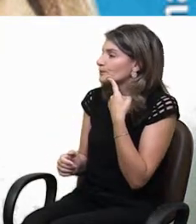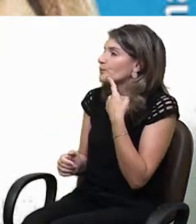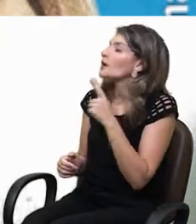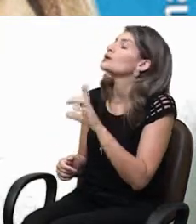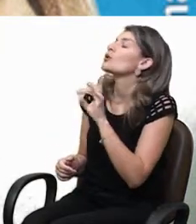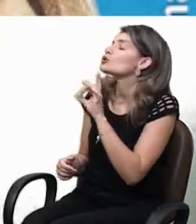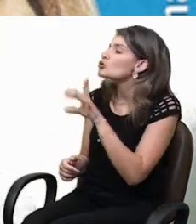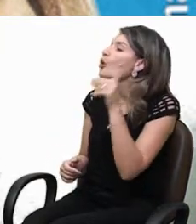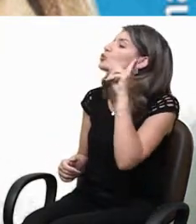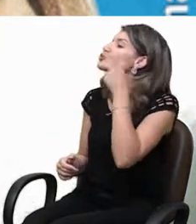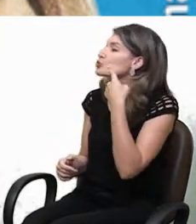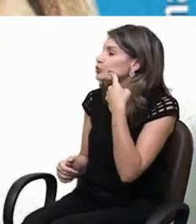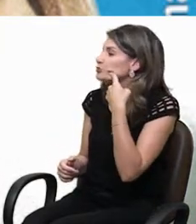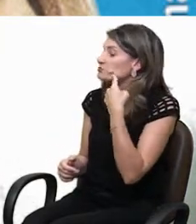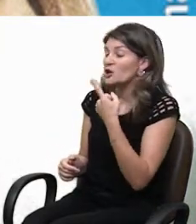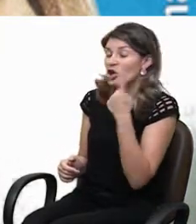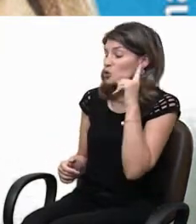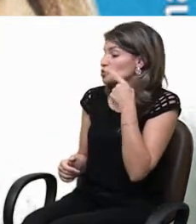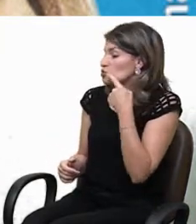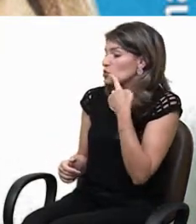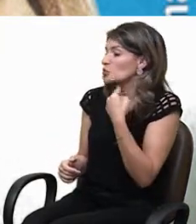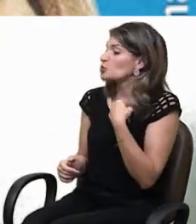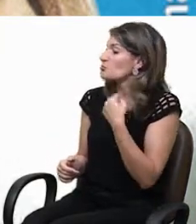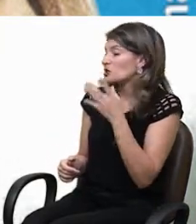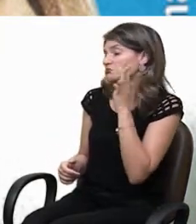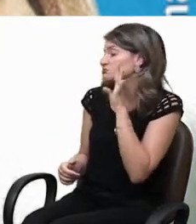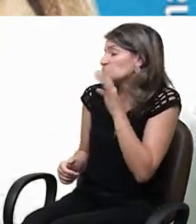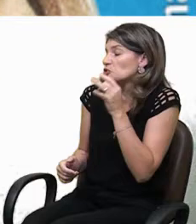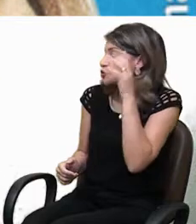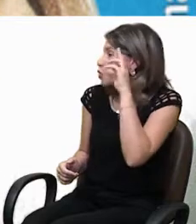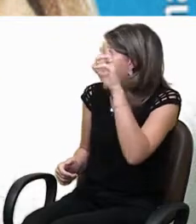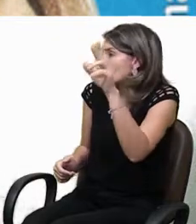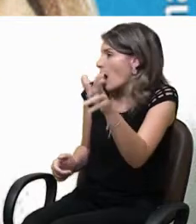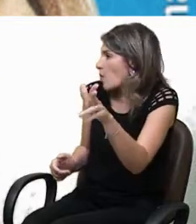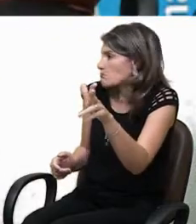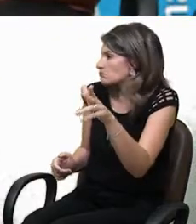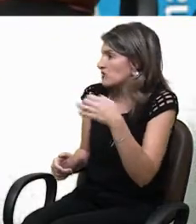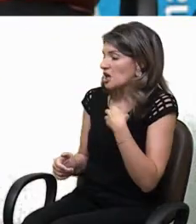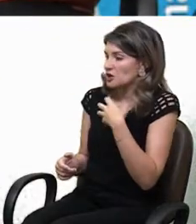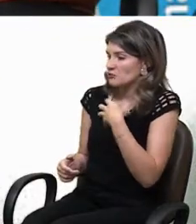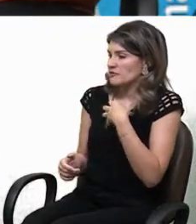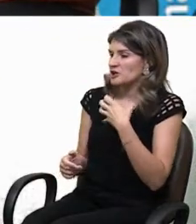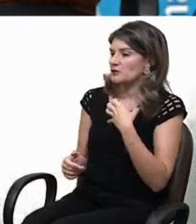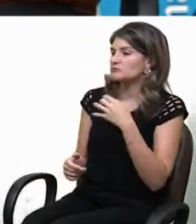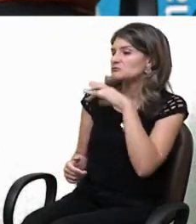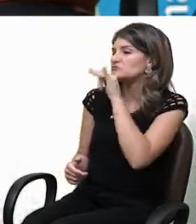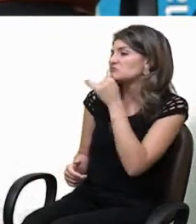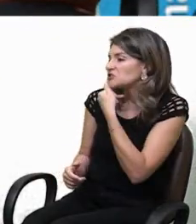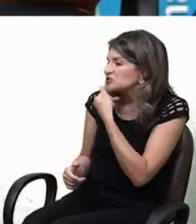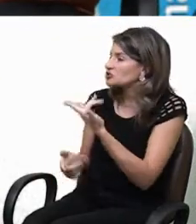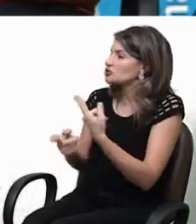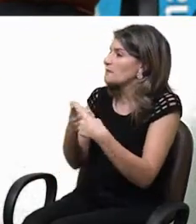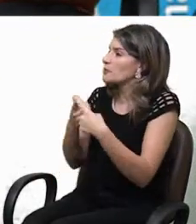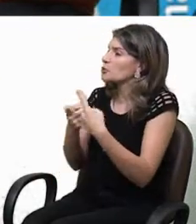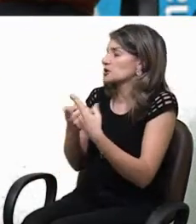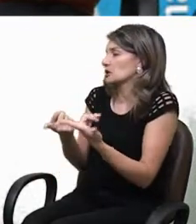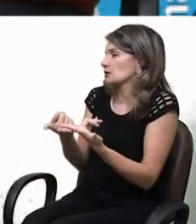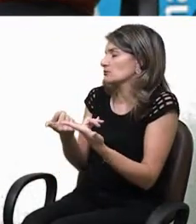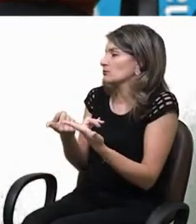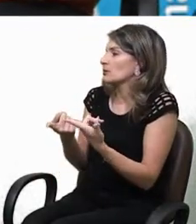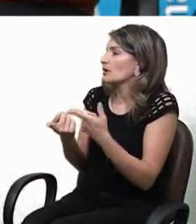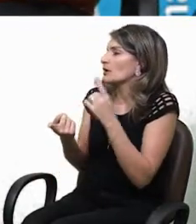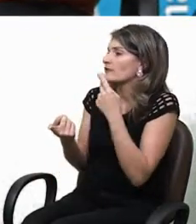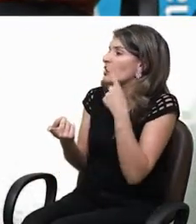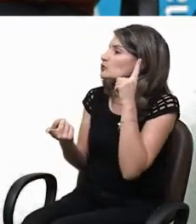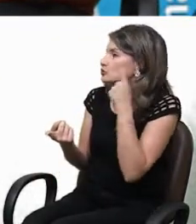surda, a gente fala surdo, e o surdo não se incomoda com isso, ele é surdo. Maria Clara, é possível descobrir